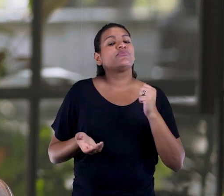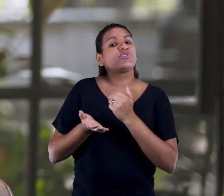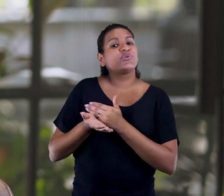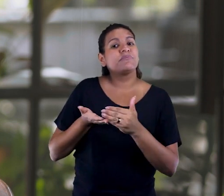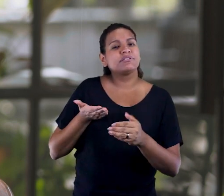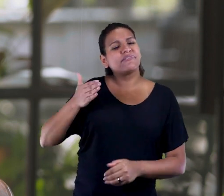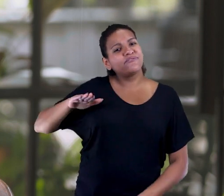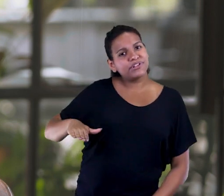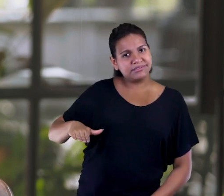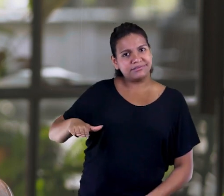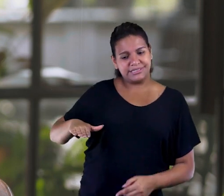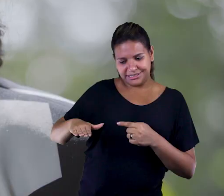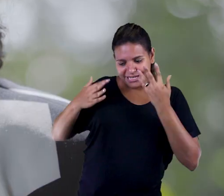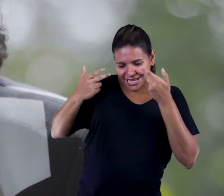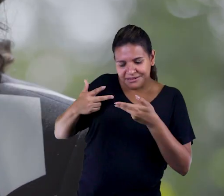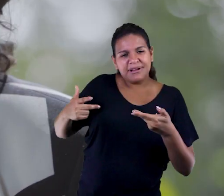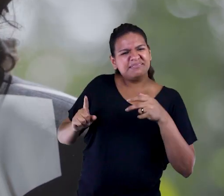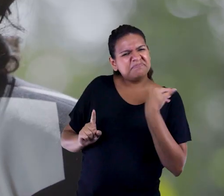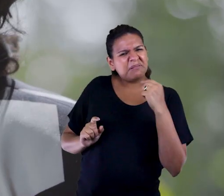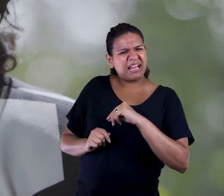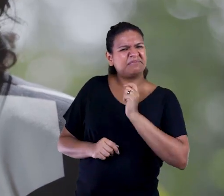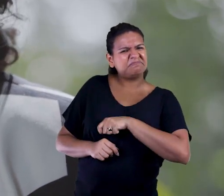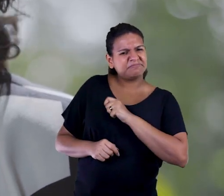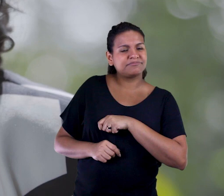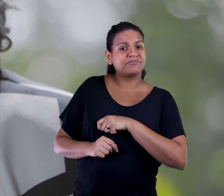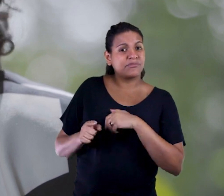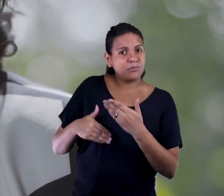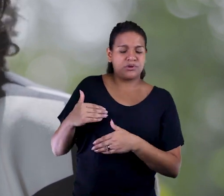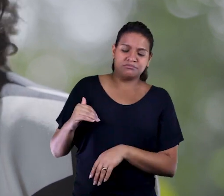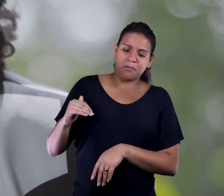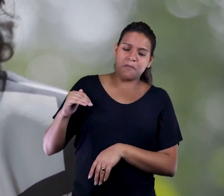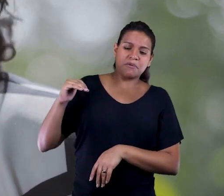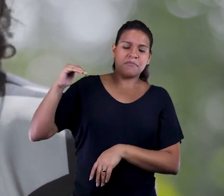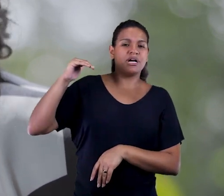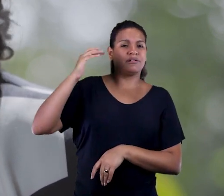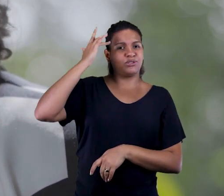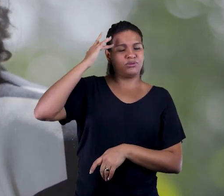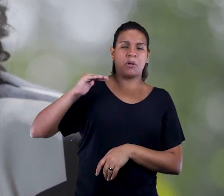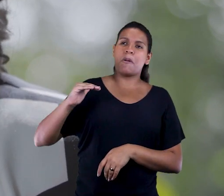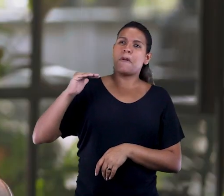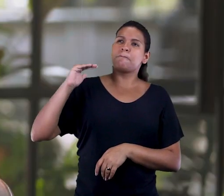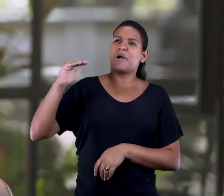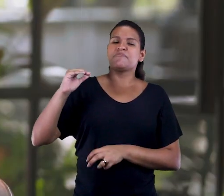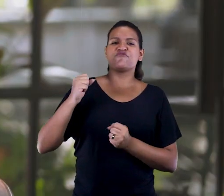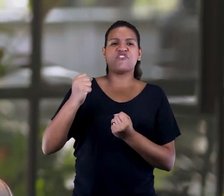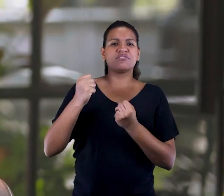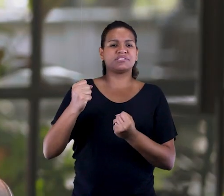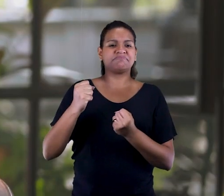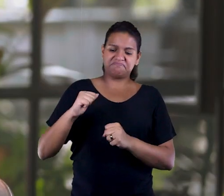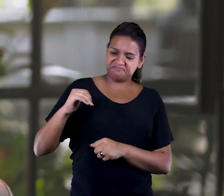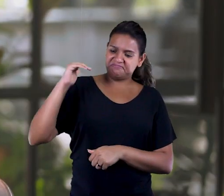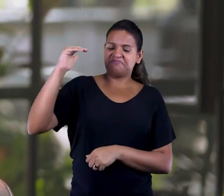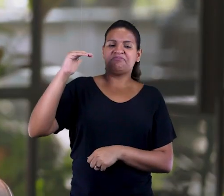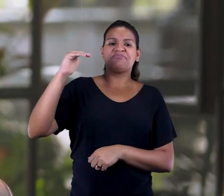na infância maltratando animais. Na medida em que ele vai crescendo e ganhando força e ganhando estrutura física e